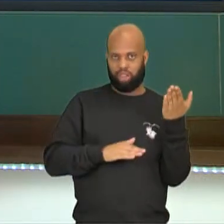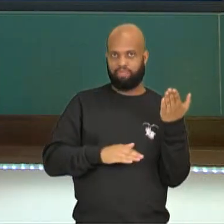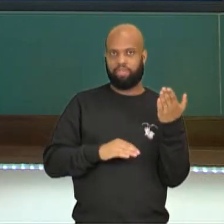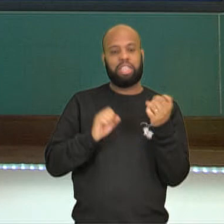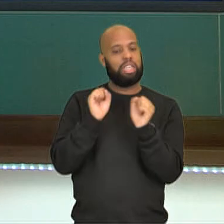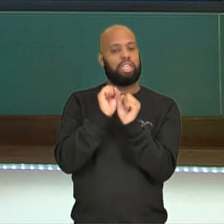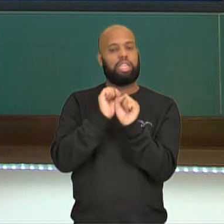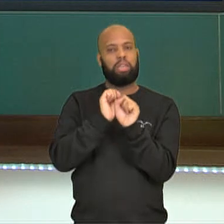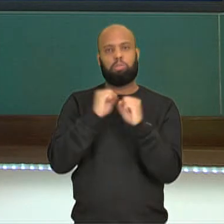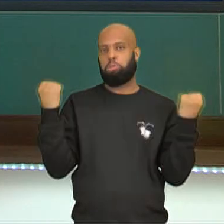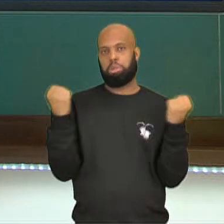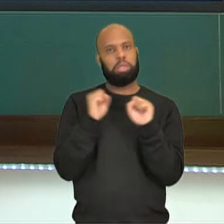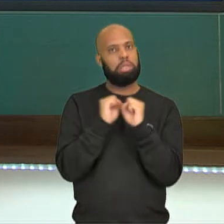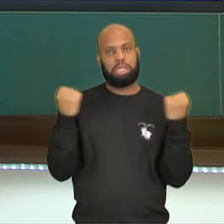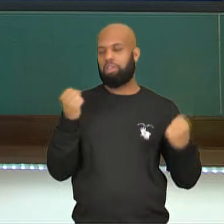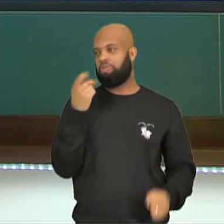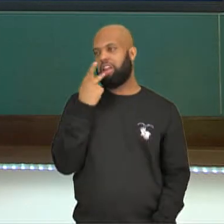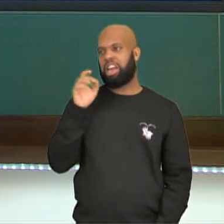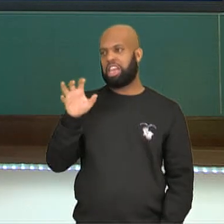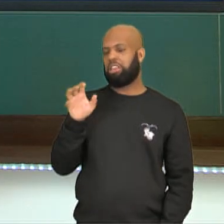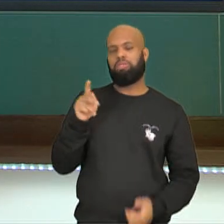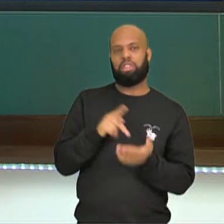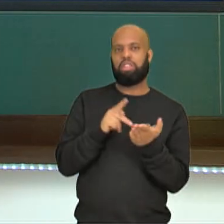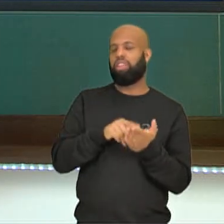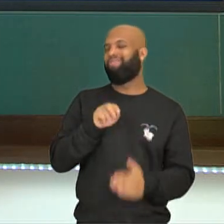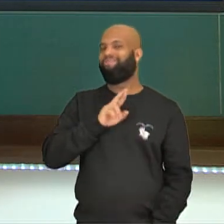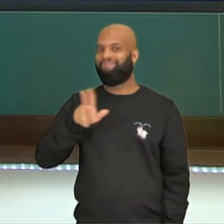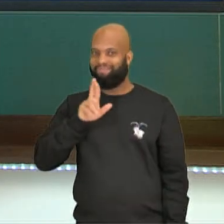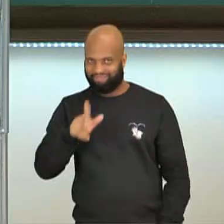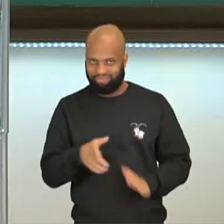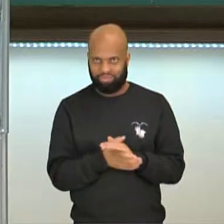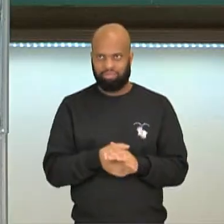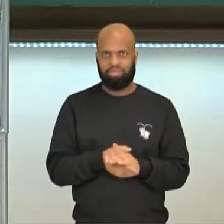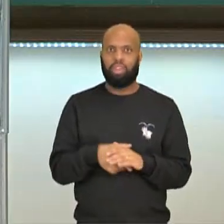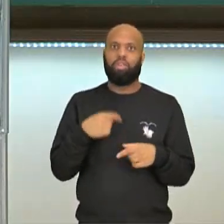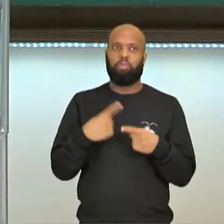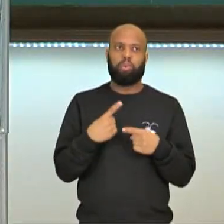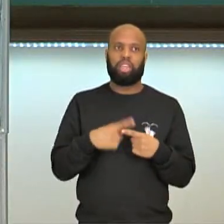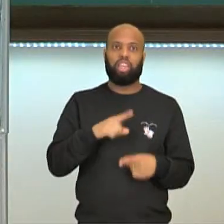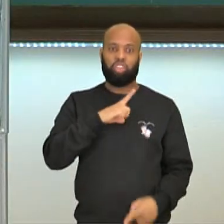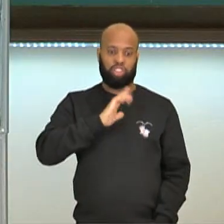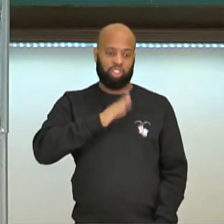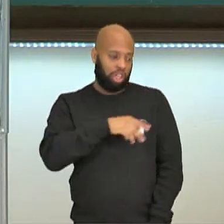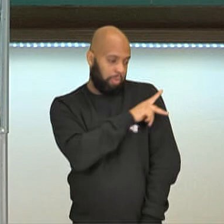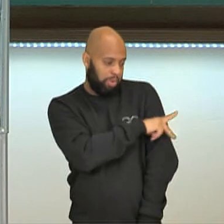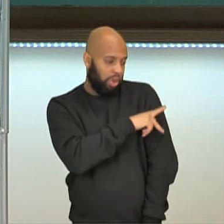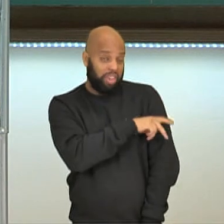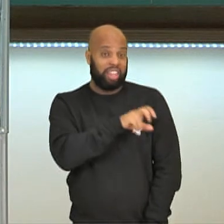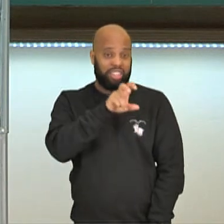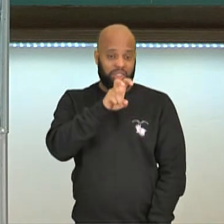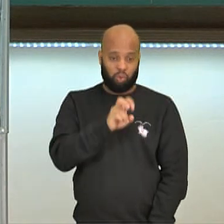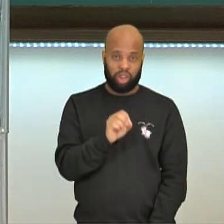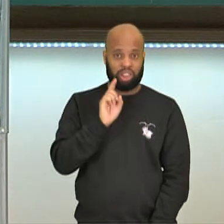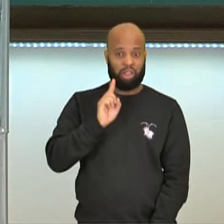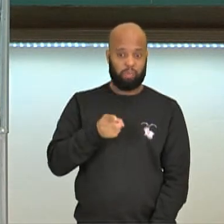impossível de você dizer que aquilo não era real. Que não era real a presença no Piauí de 50 mil anos. Que não era real a